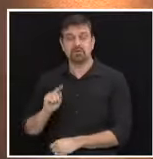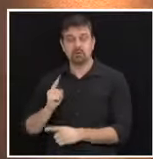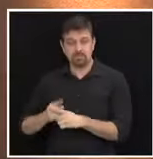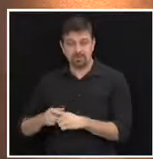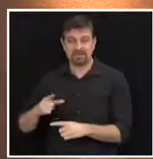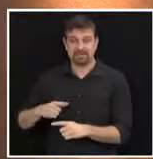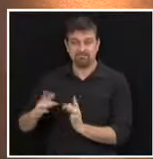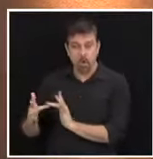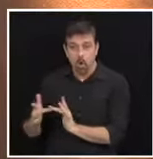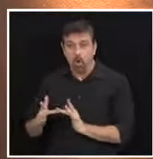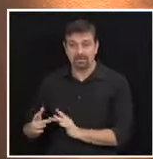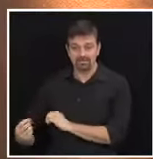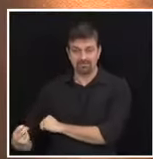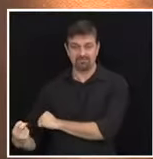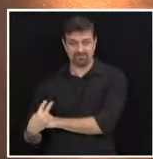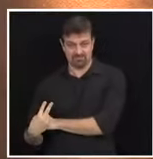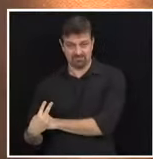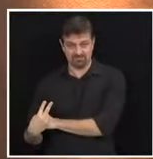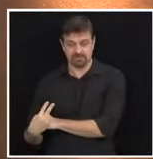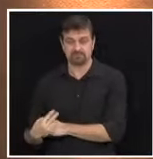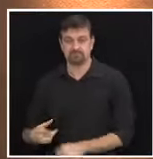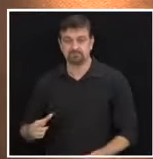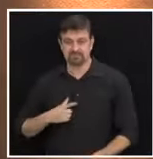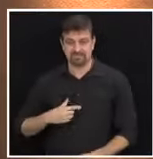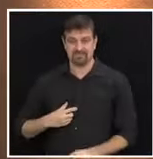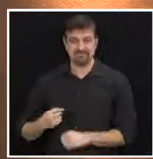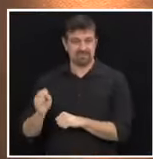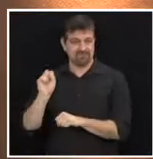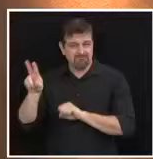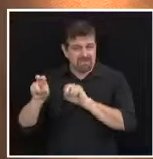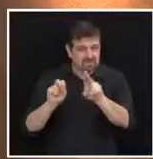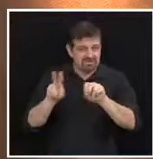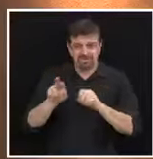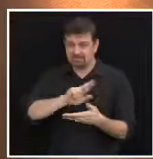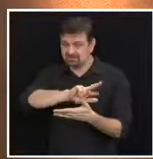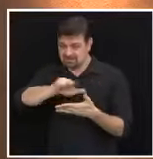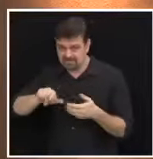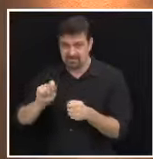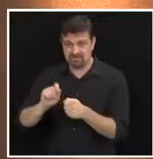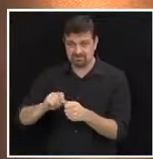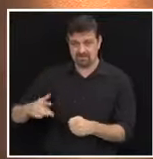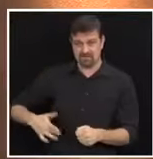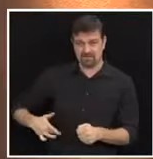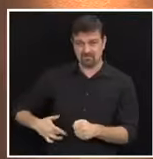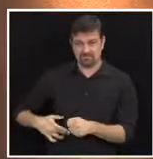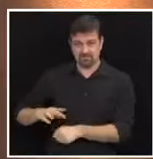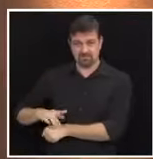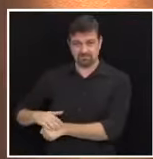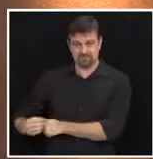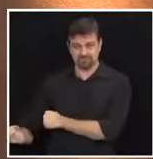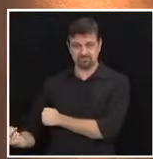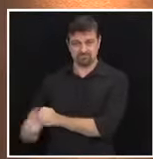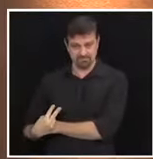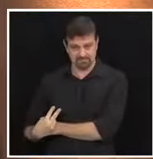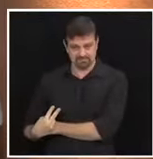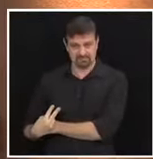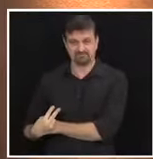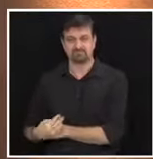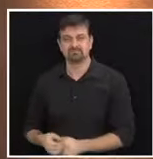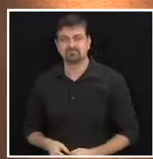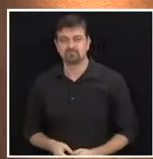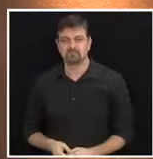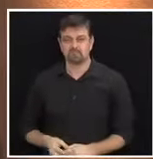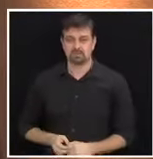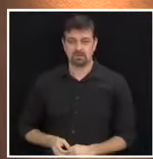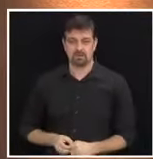por alguns vírus. Vários vírus podem causar infecção hepática no fígado.